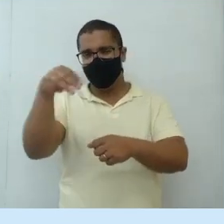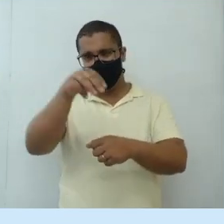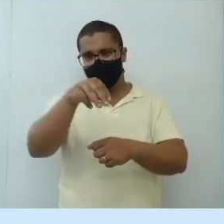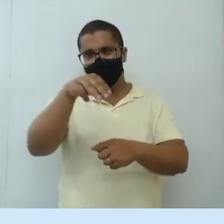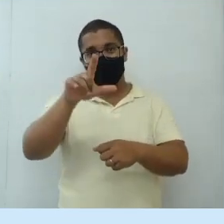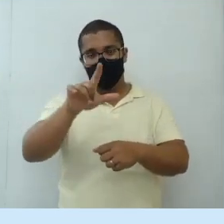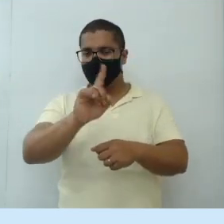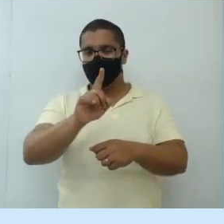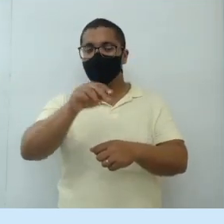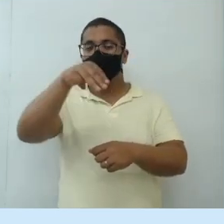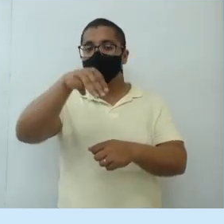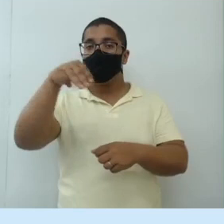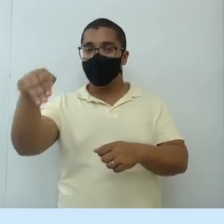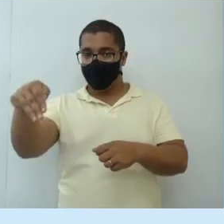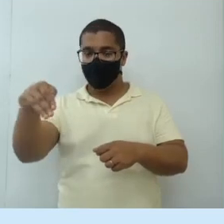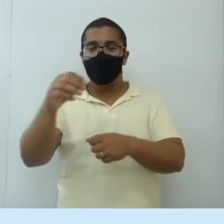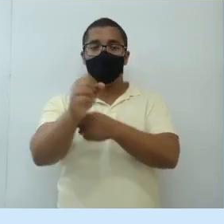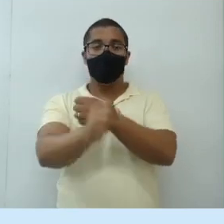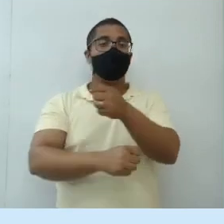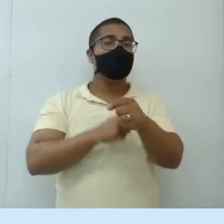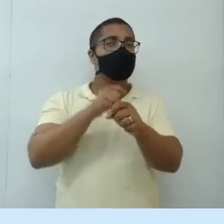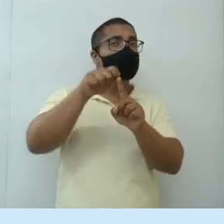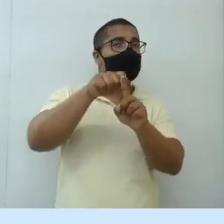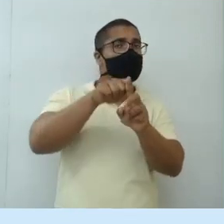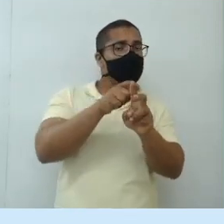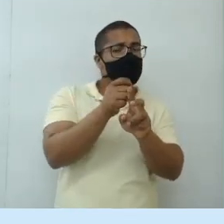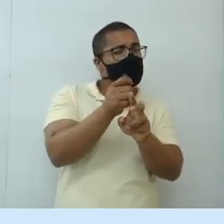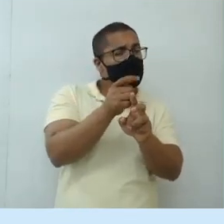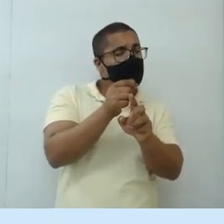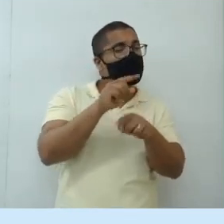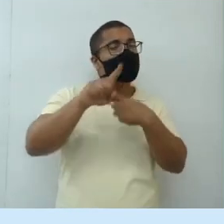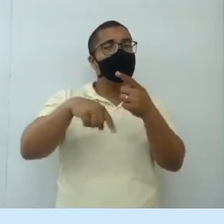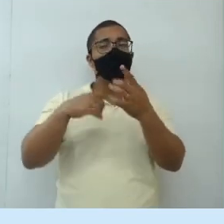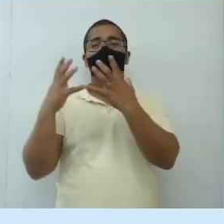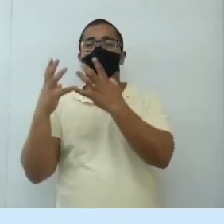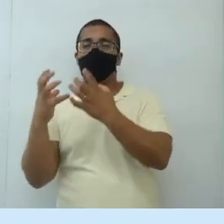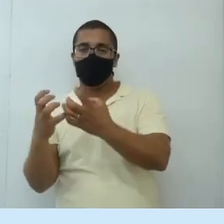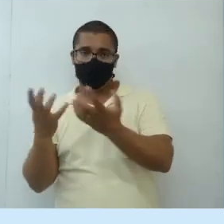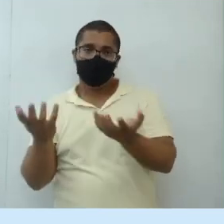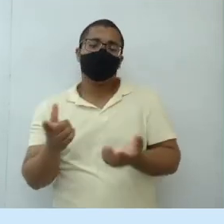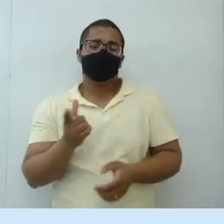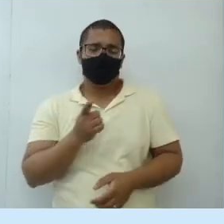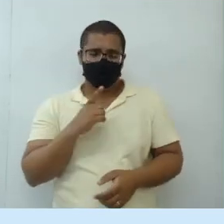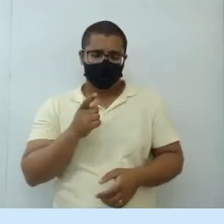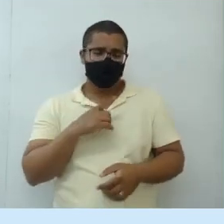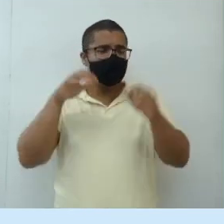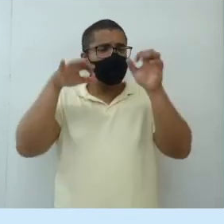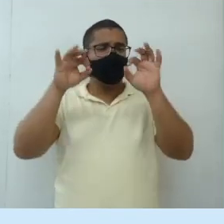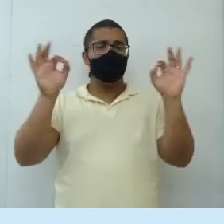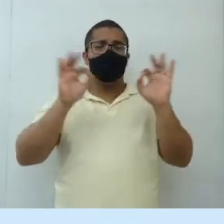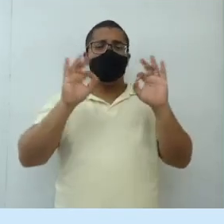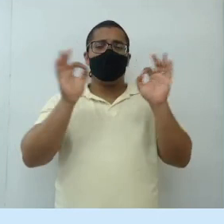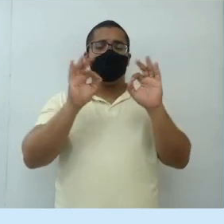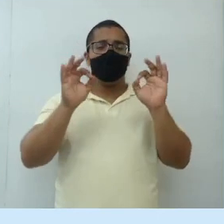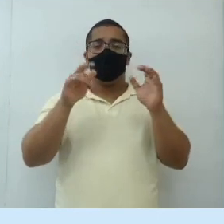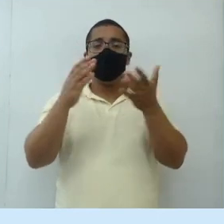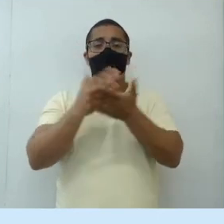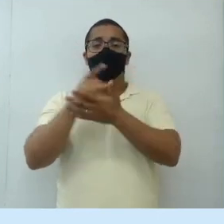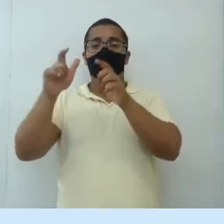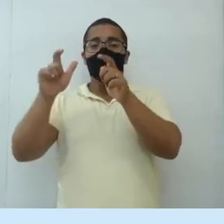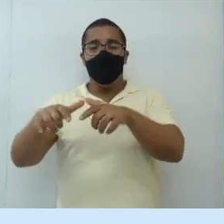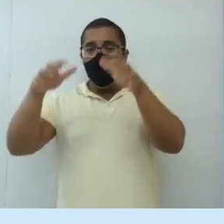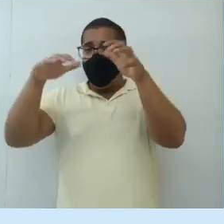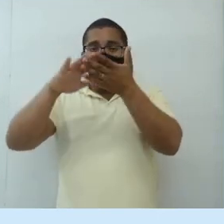e o resto do ano fica sem chover então ocorrem grandes períodos de estiagem outras áreas em chove